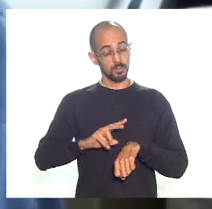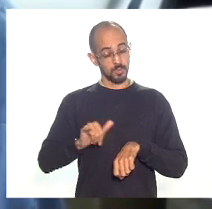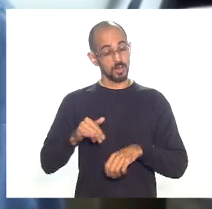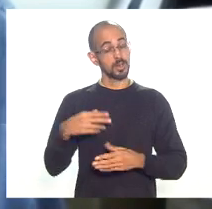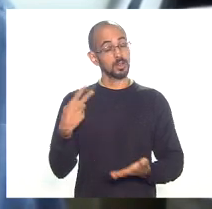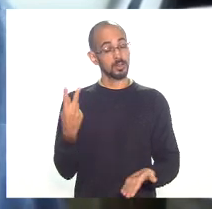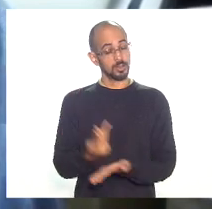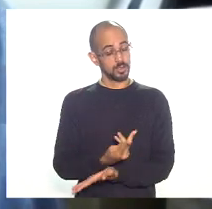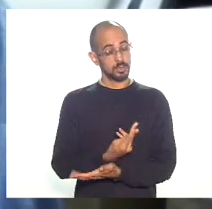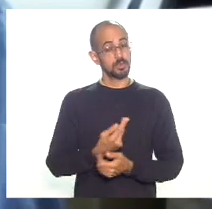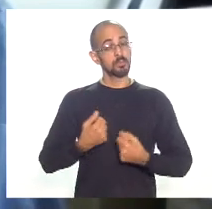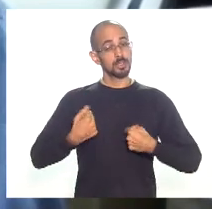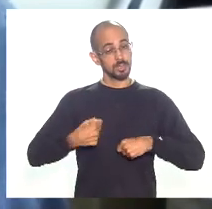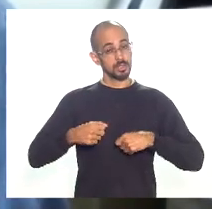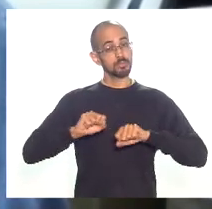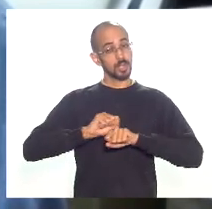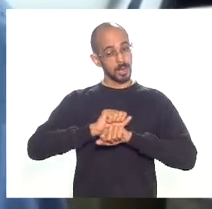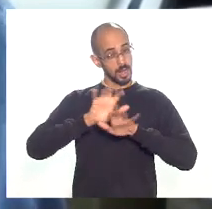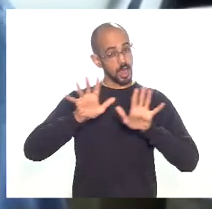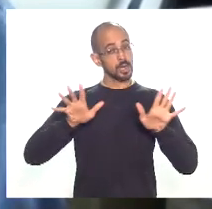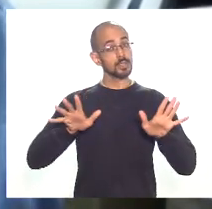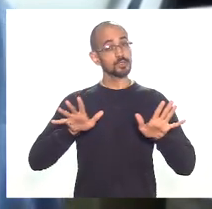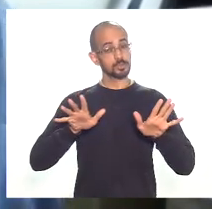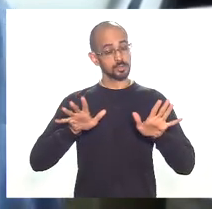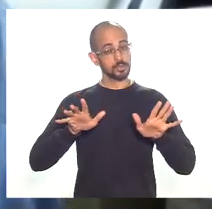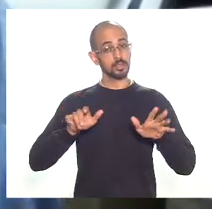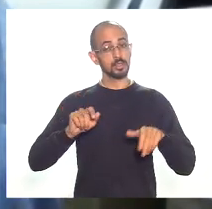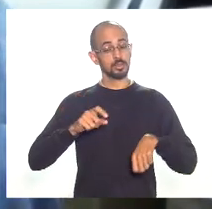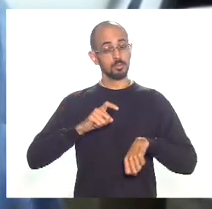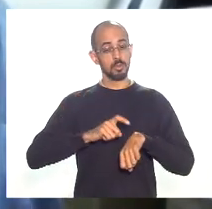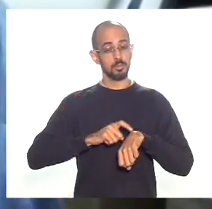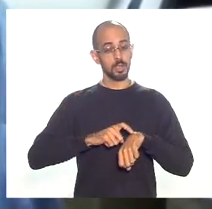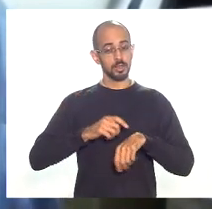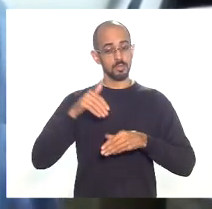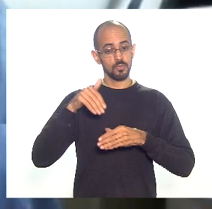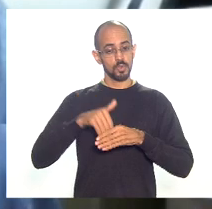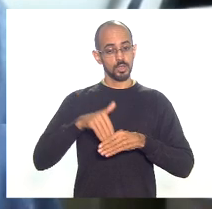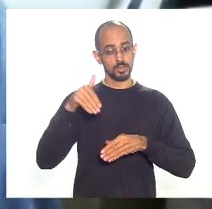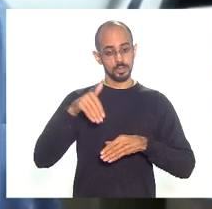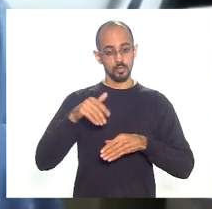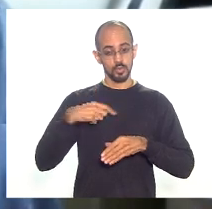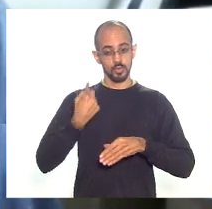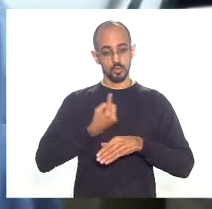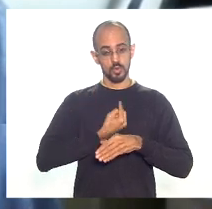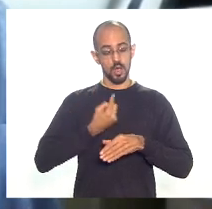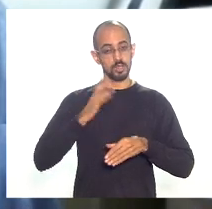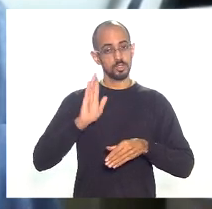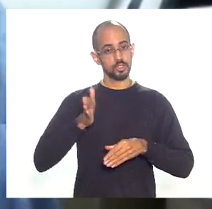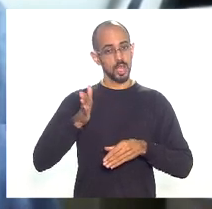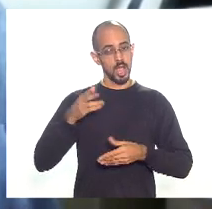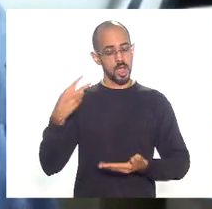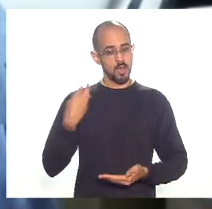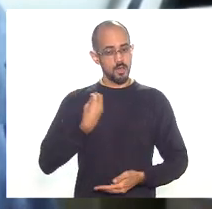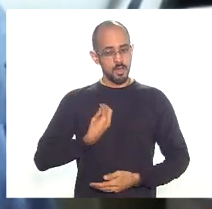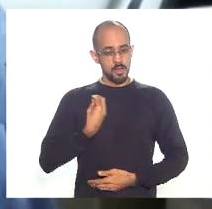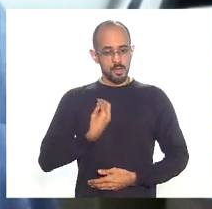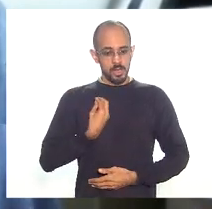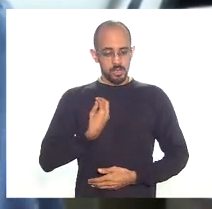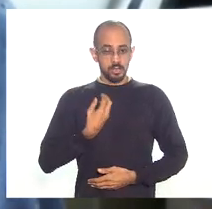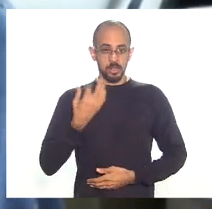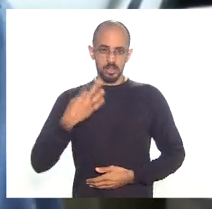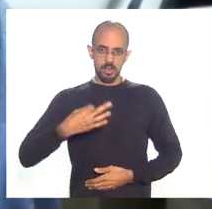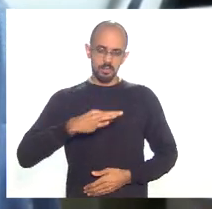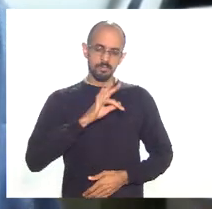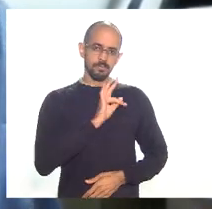e ter muita clareza na hora de votar e nós já vivemos isso né deputado Marta Rocha